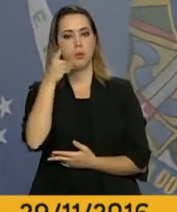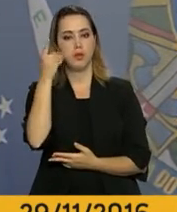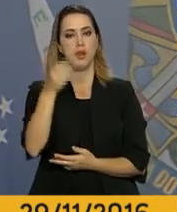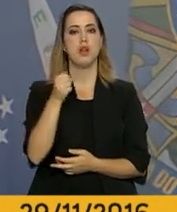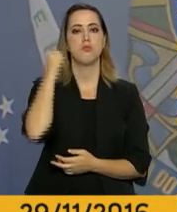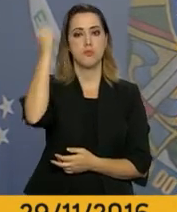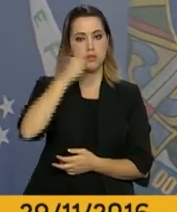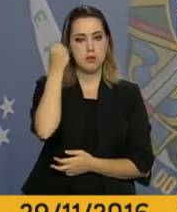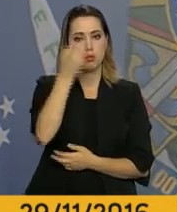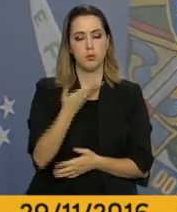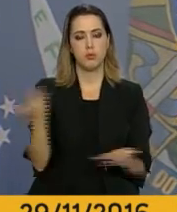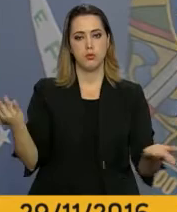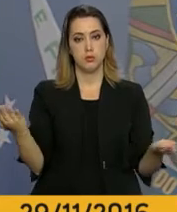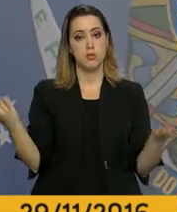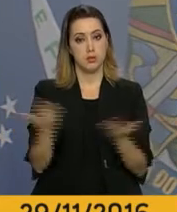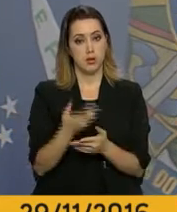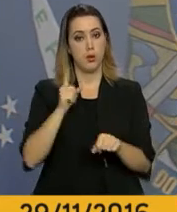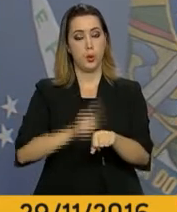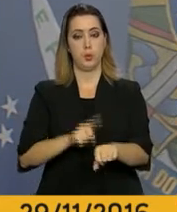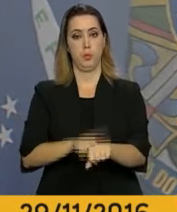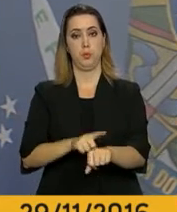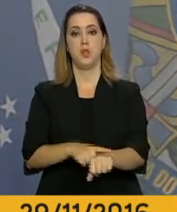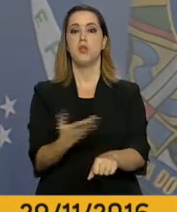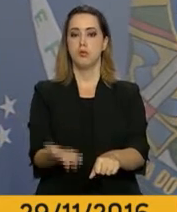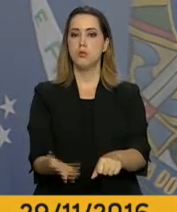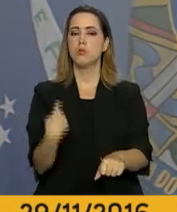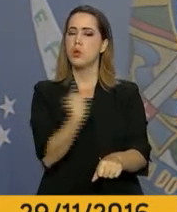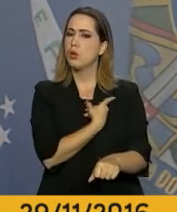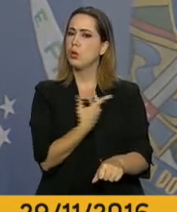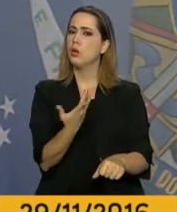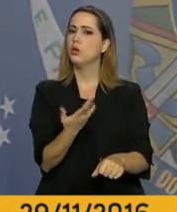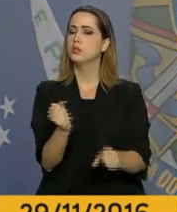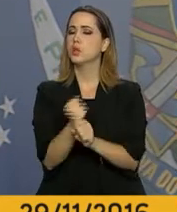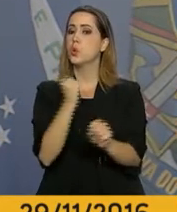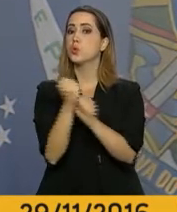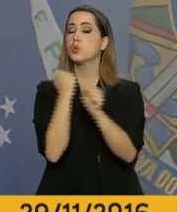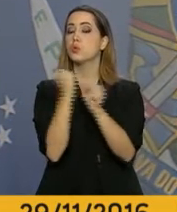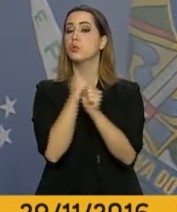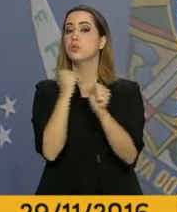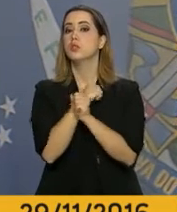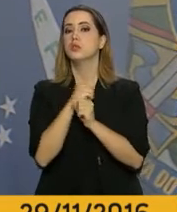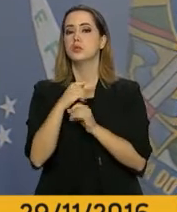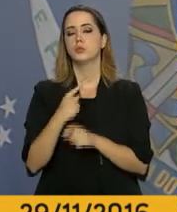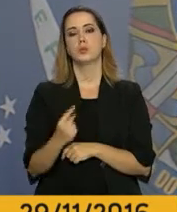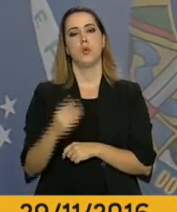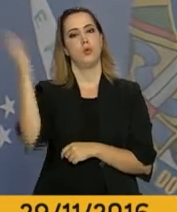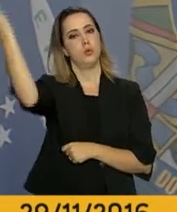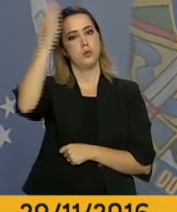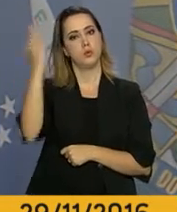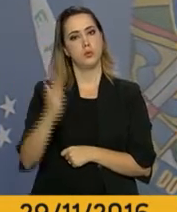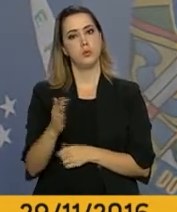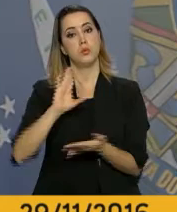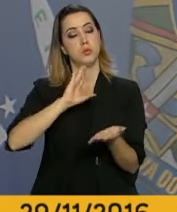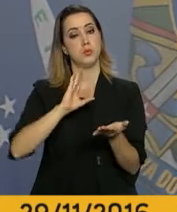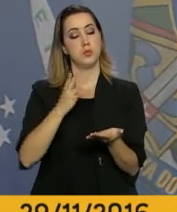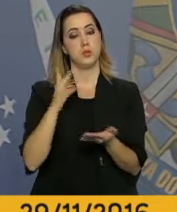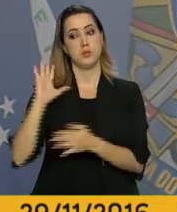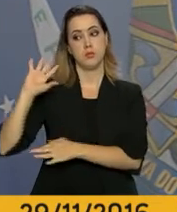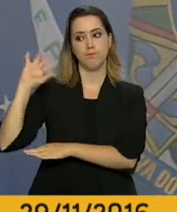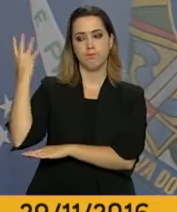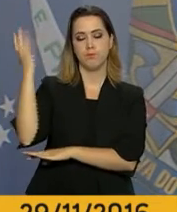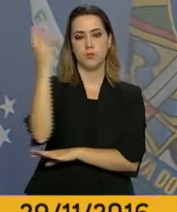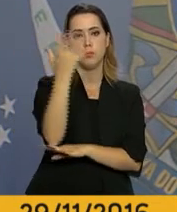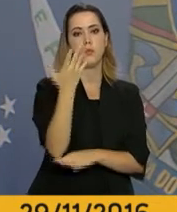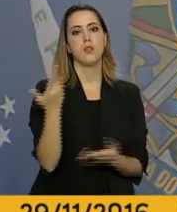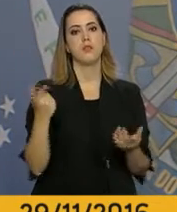este momento é um momento em que nós estamos construindo um brasil onde os recursos naturais estão